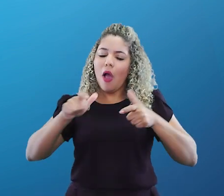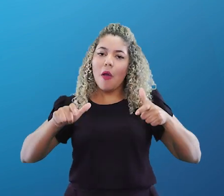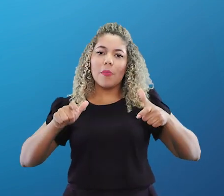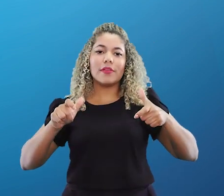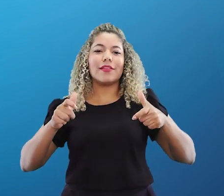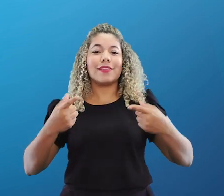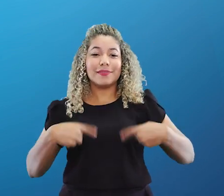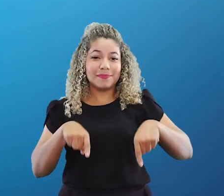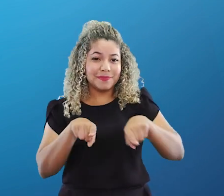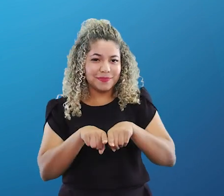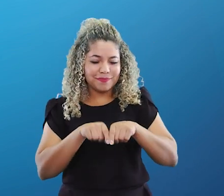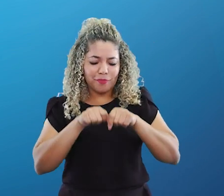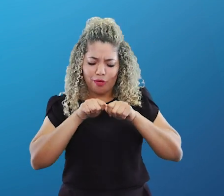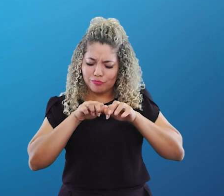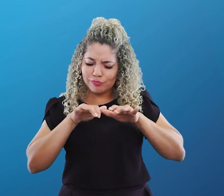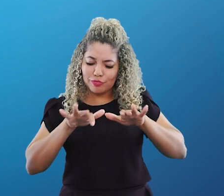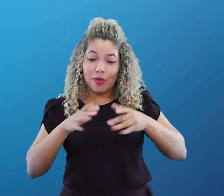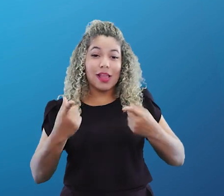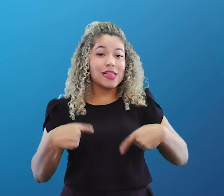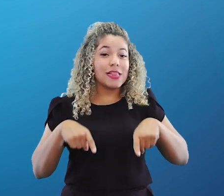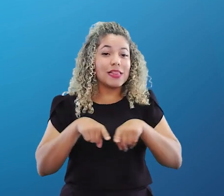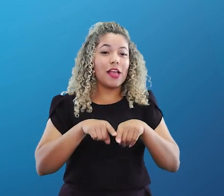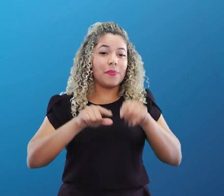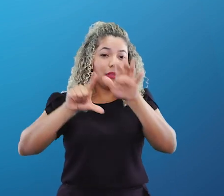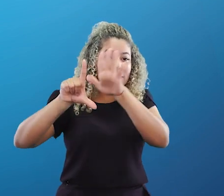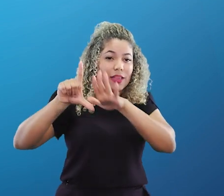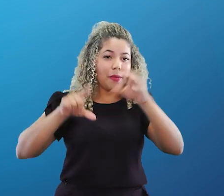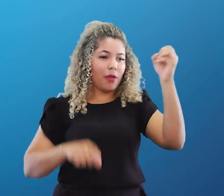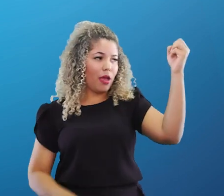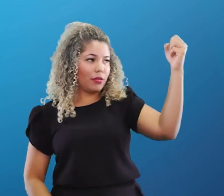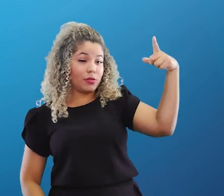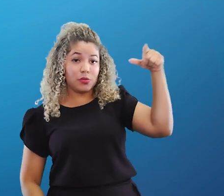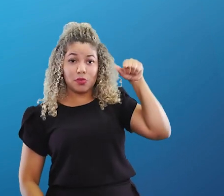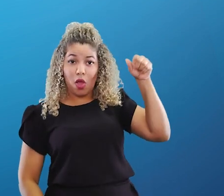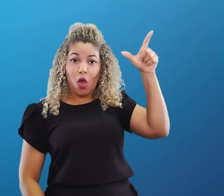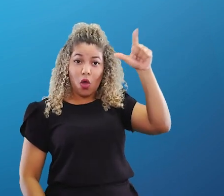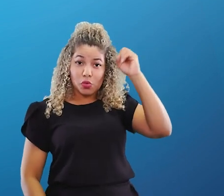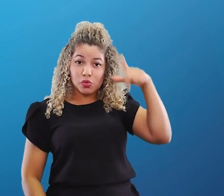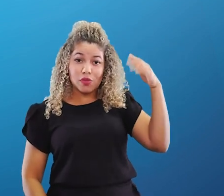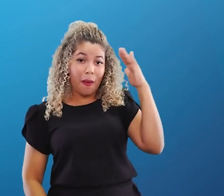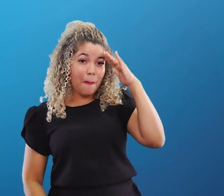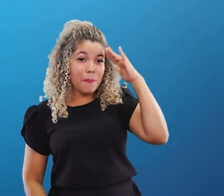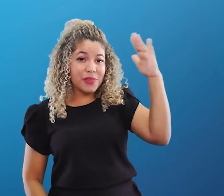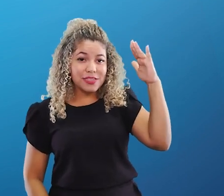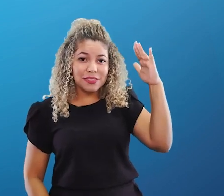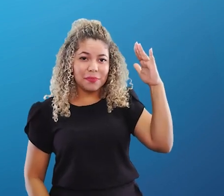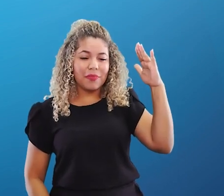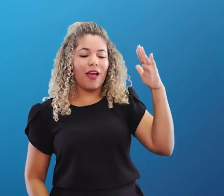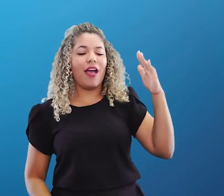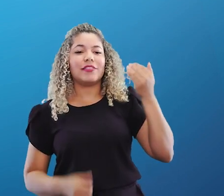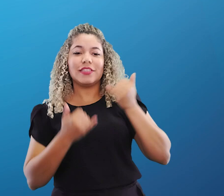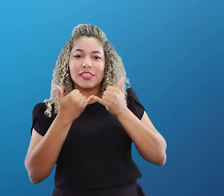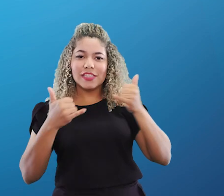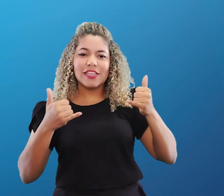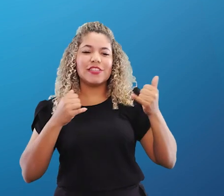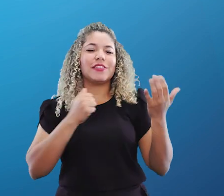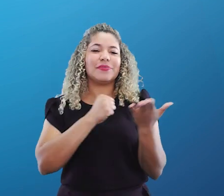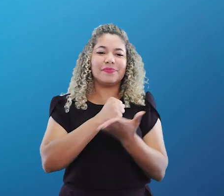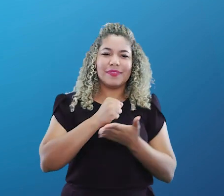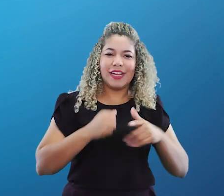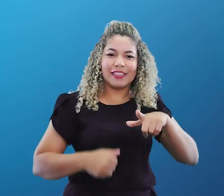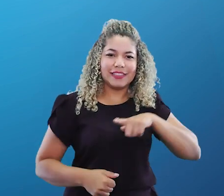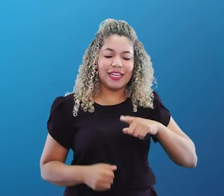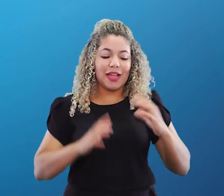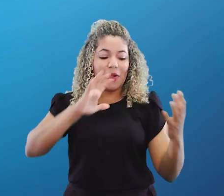fábricas avançava a pleno vapor. Nós temos aqui a imagem do Sol, pois o Sol é uma das principais fontes de energia primária que nós